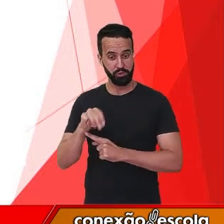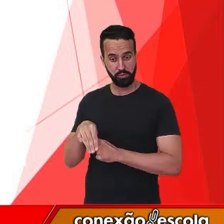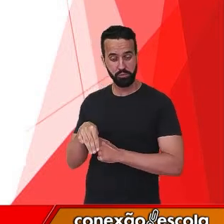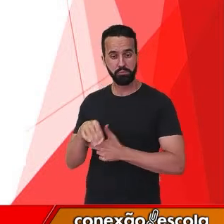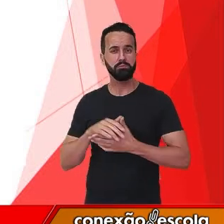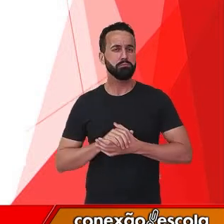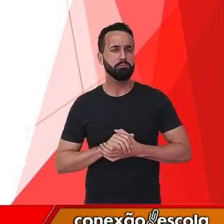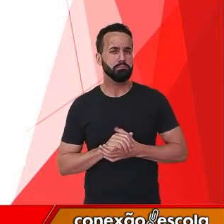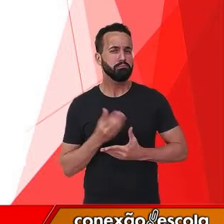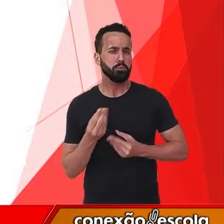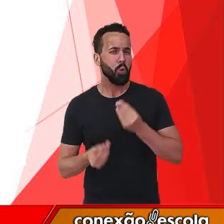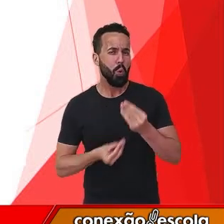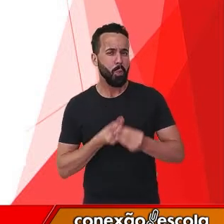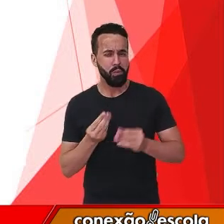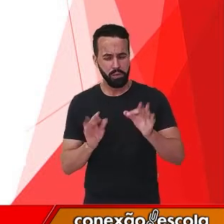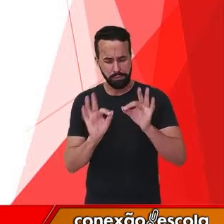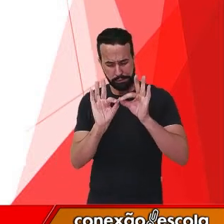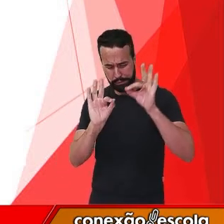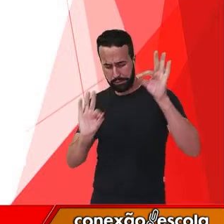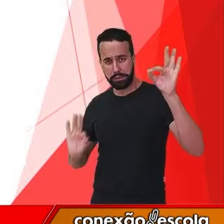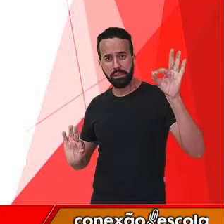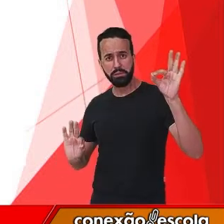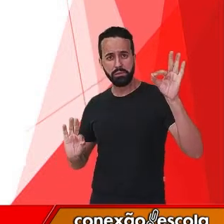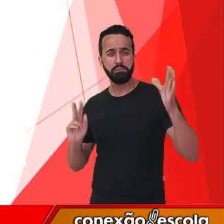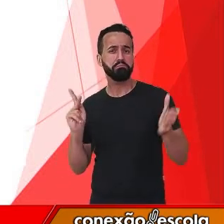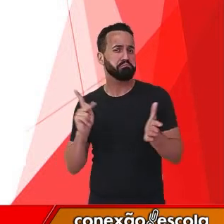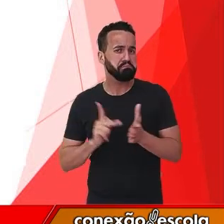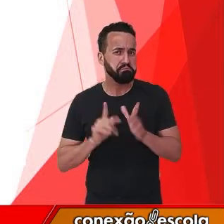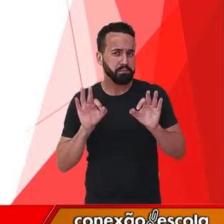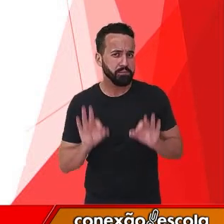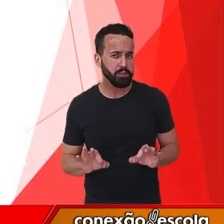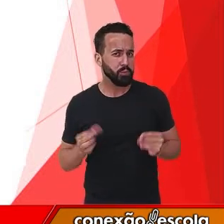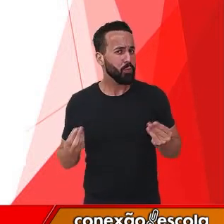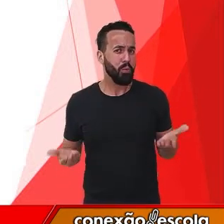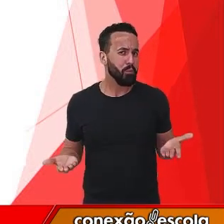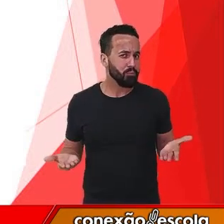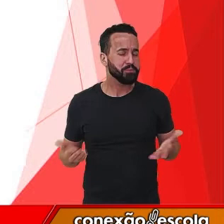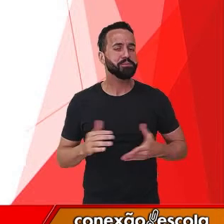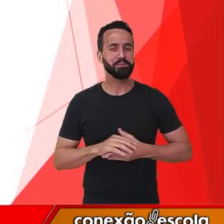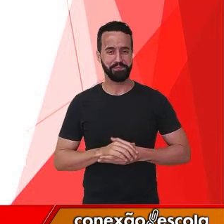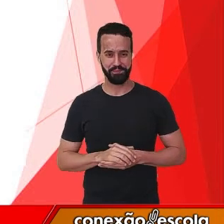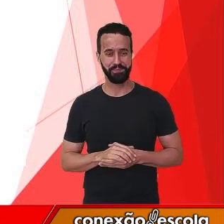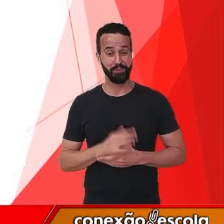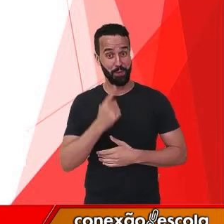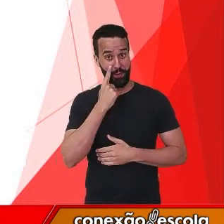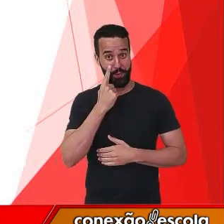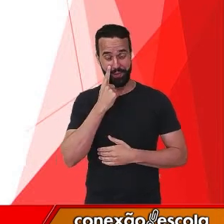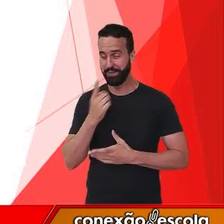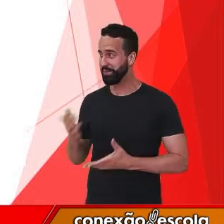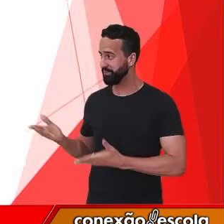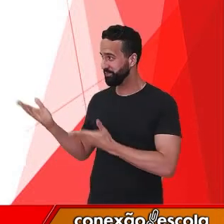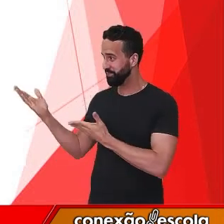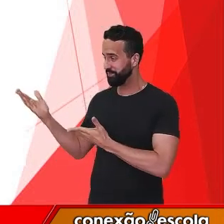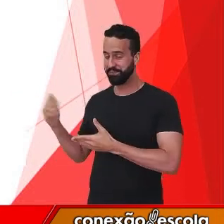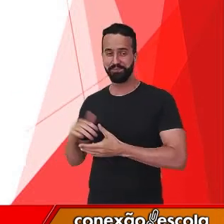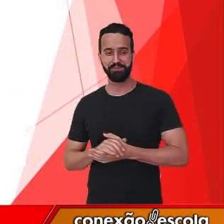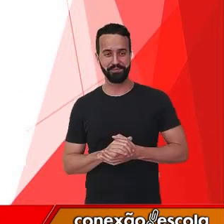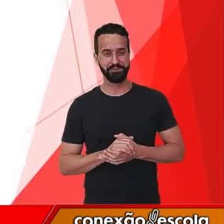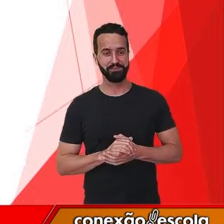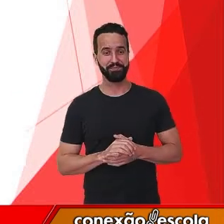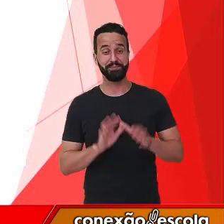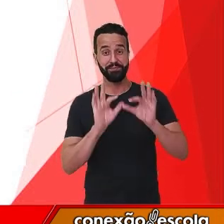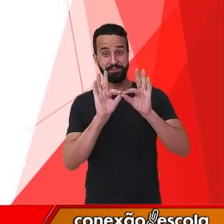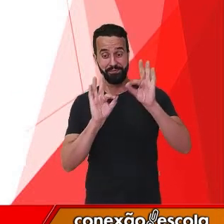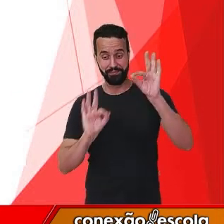qual é a distância percorrida na realidade então se nós pegamos aqui o nosso mapa marcamos um pontinho lá